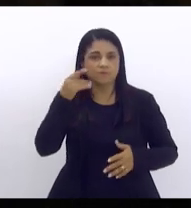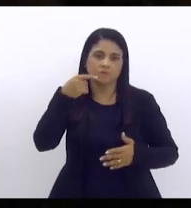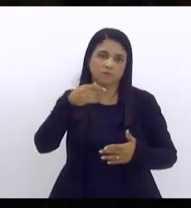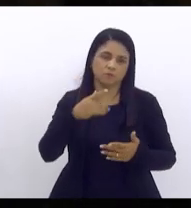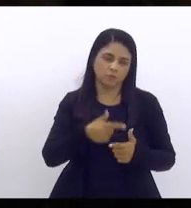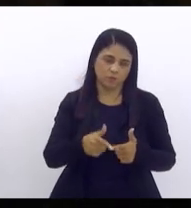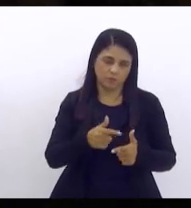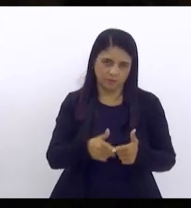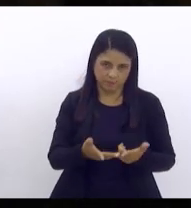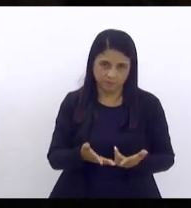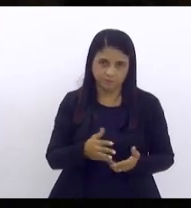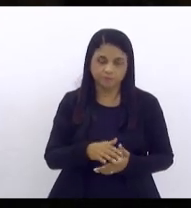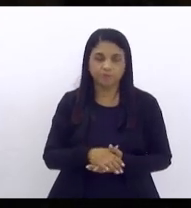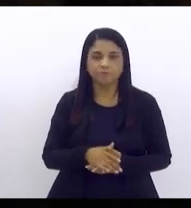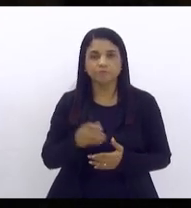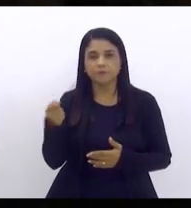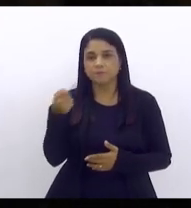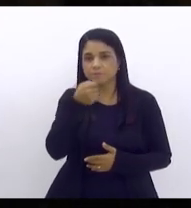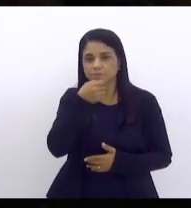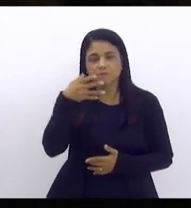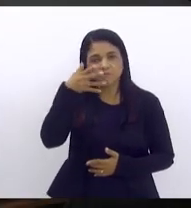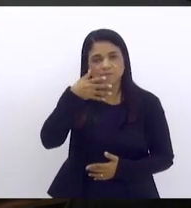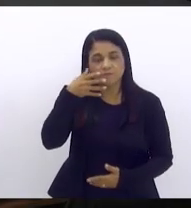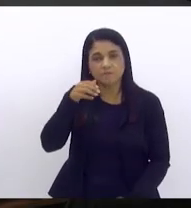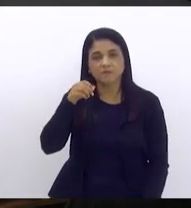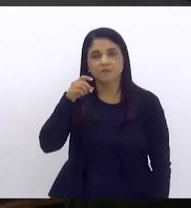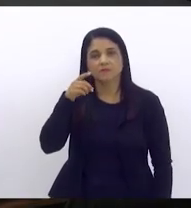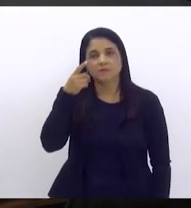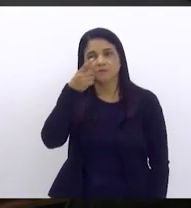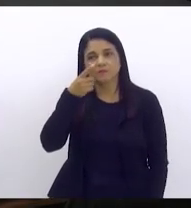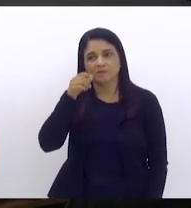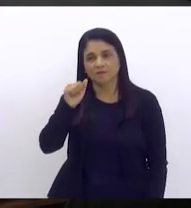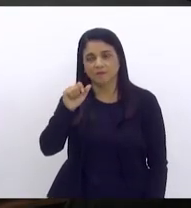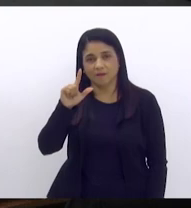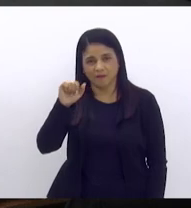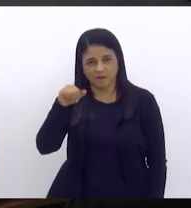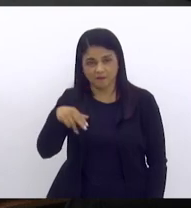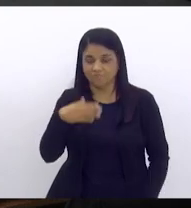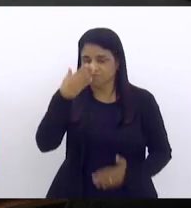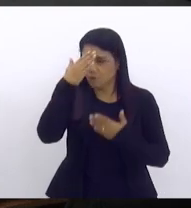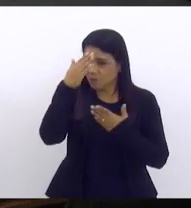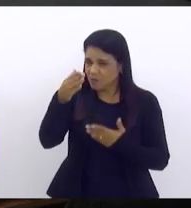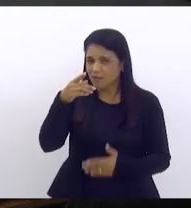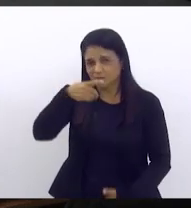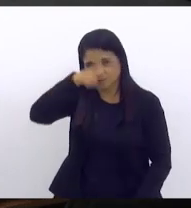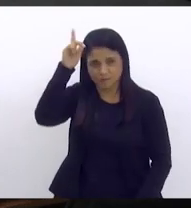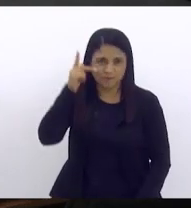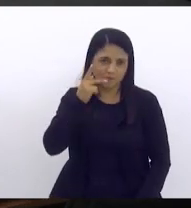dou a parte ao deputado Alain. Obrigado, deputado Luiz Paulo. O senhor foi muito feliz quando